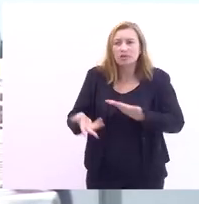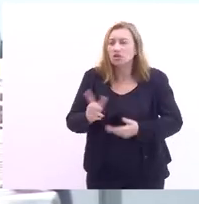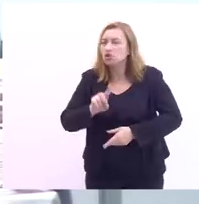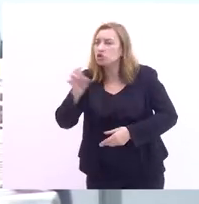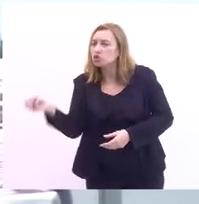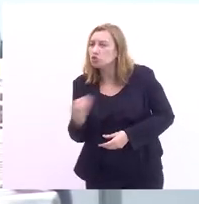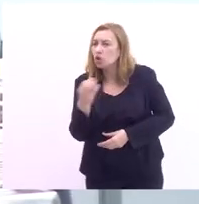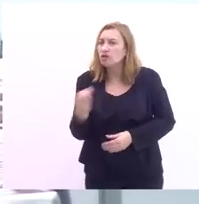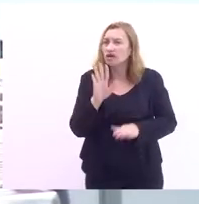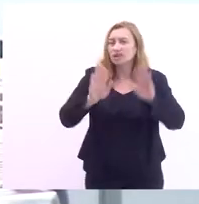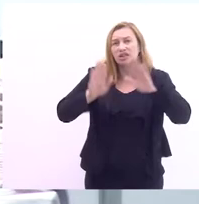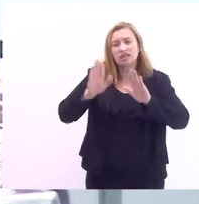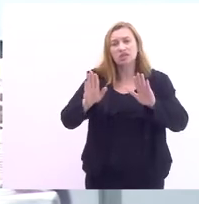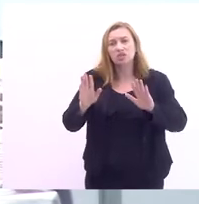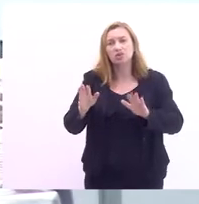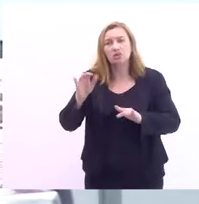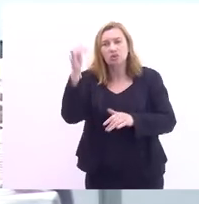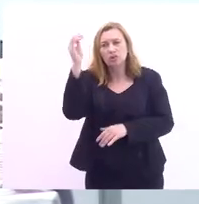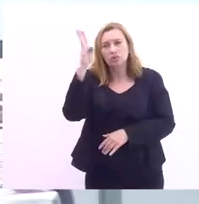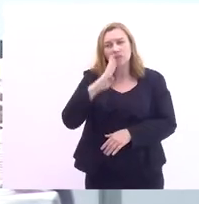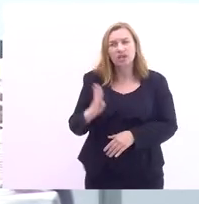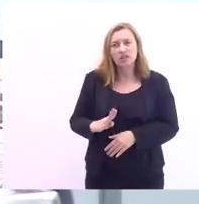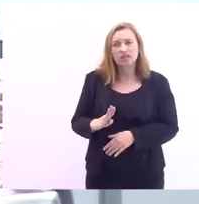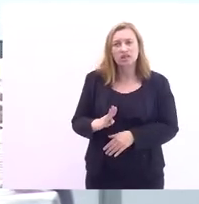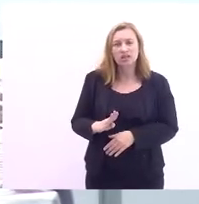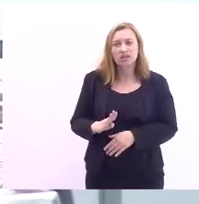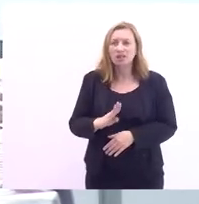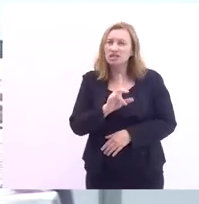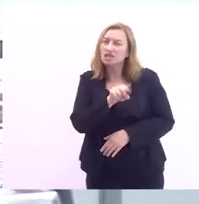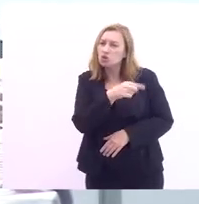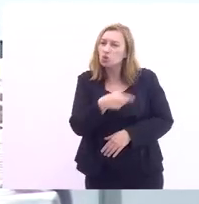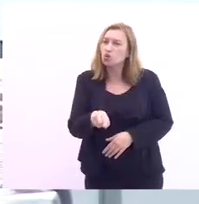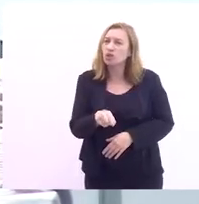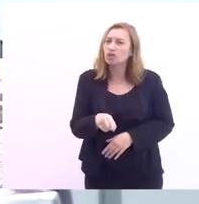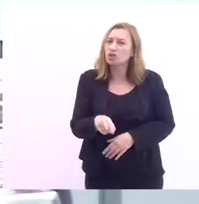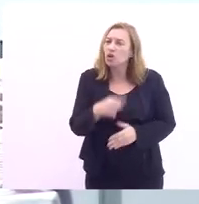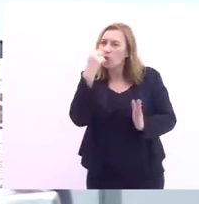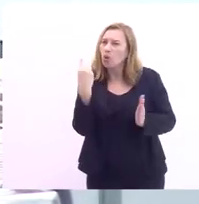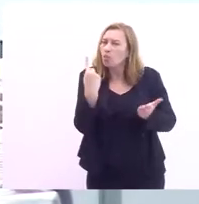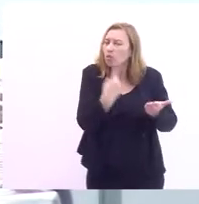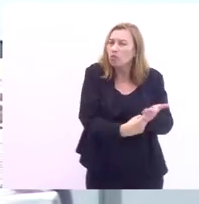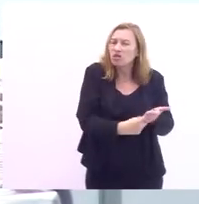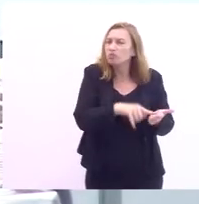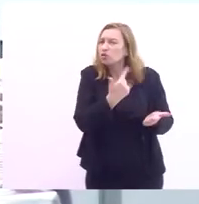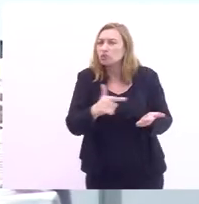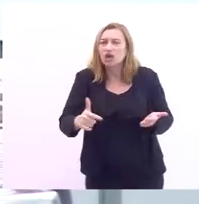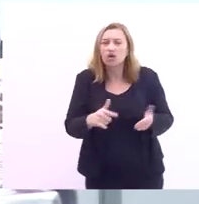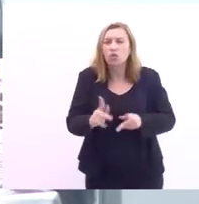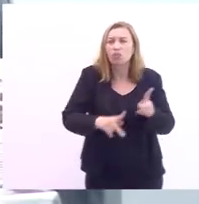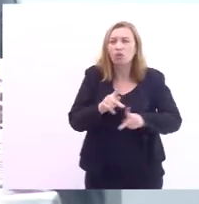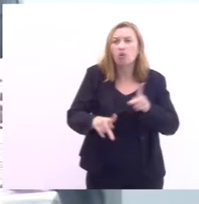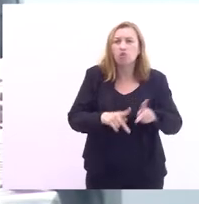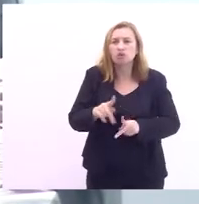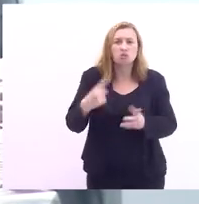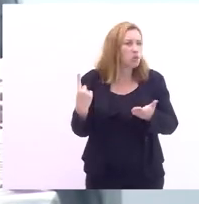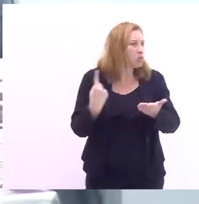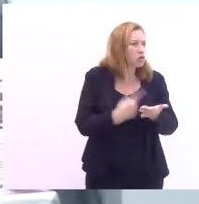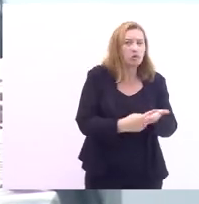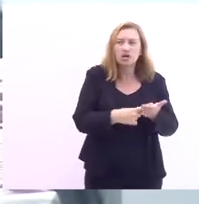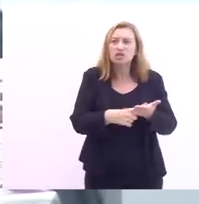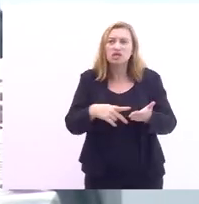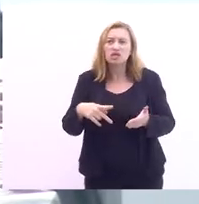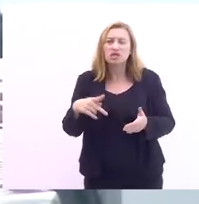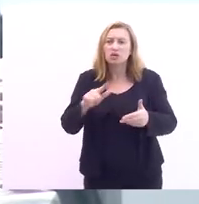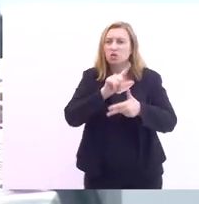licitações no Brasil. Ela tem que ser declarada inidônea, porque ela não tem compromisso com a população, não tem compromisso com o Poder Legislativo